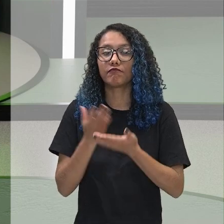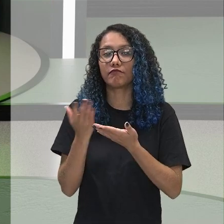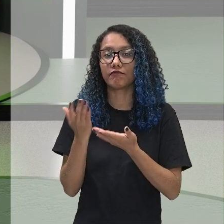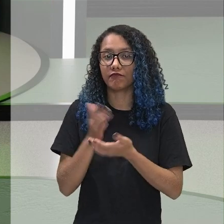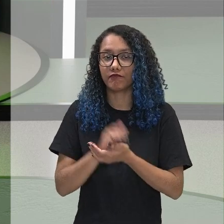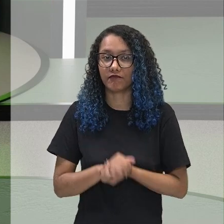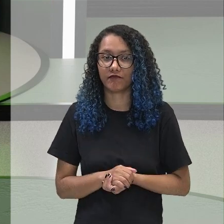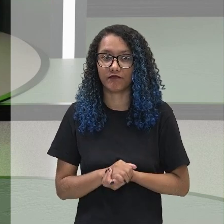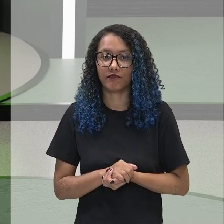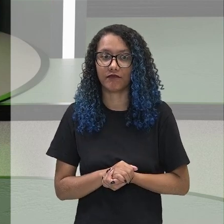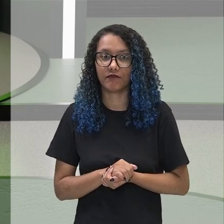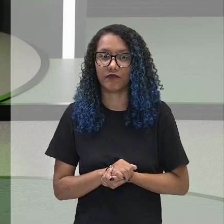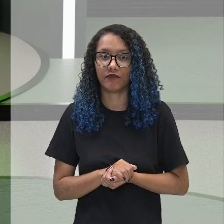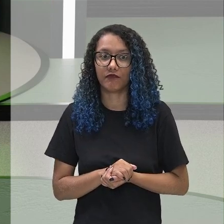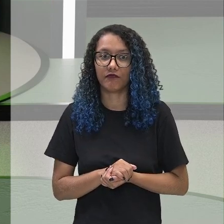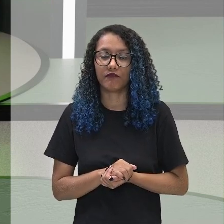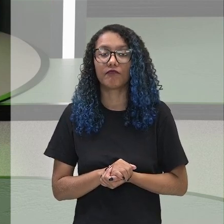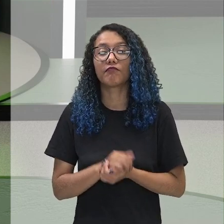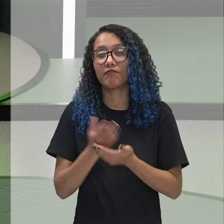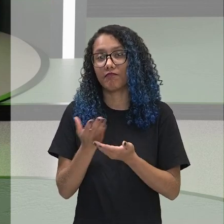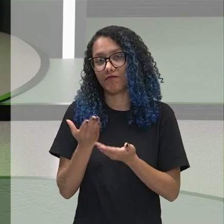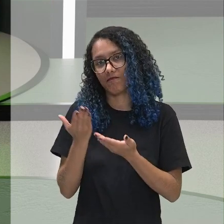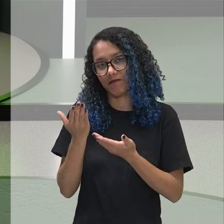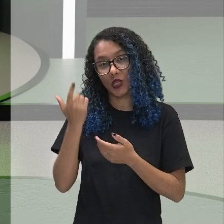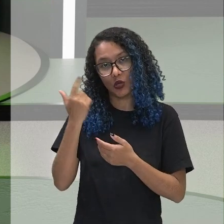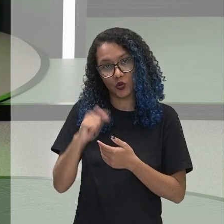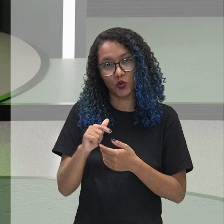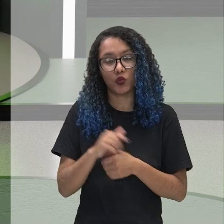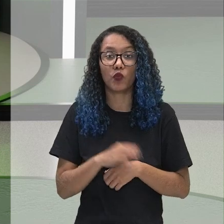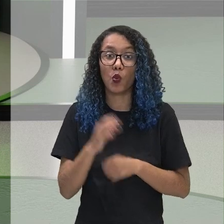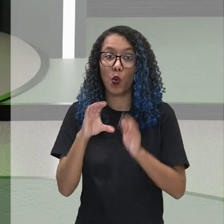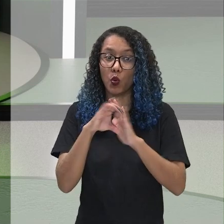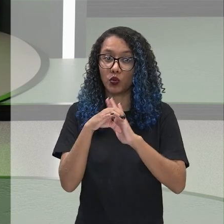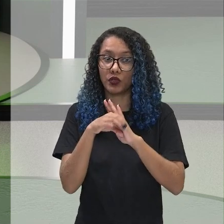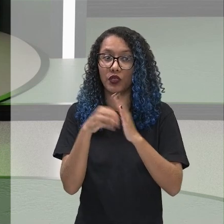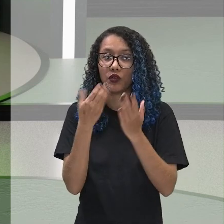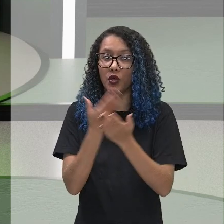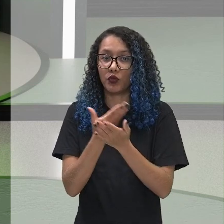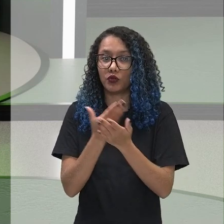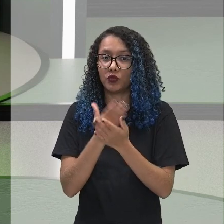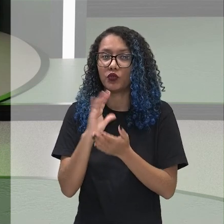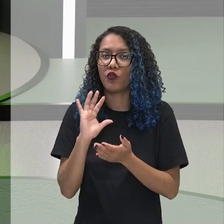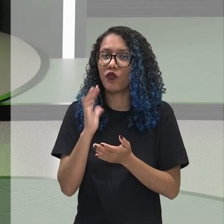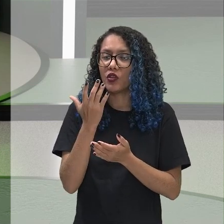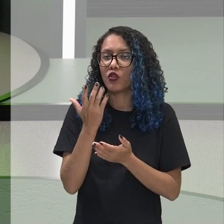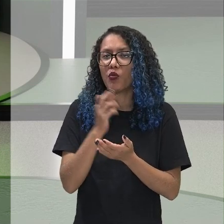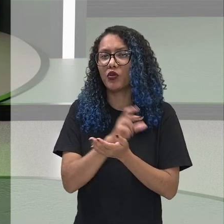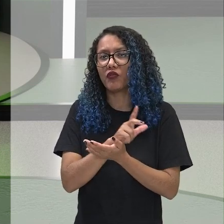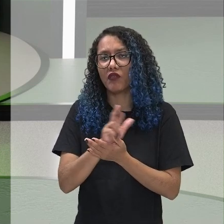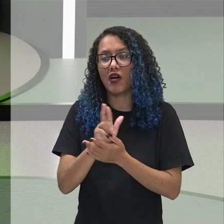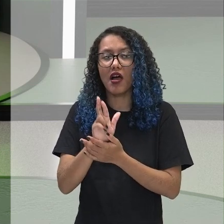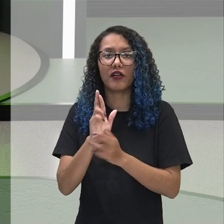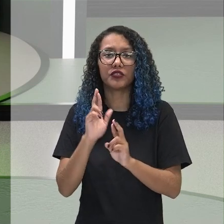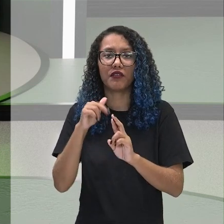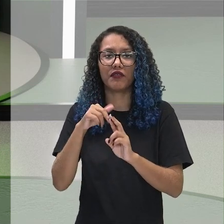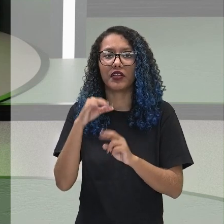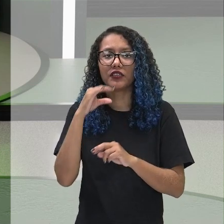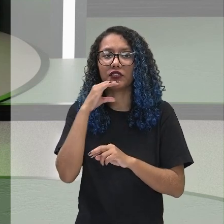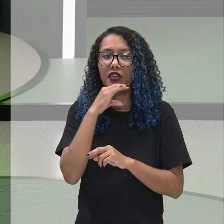né, ela é esse estudo, né, do quê? Desses fenômenos que são relacionados